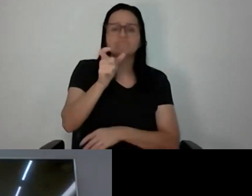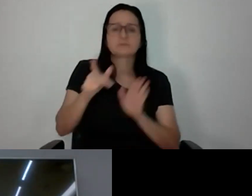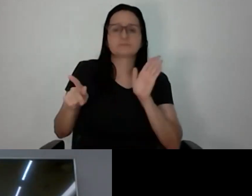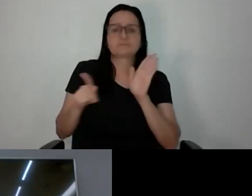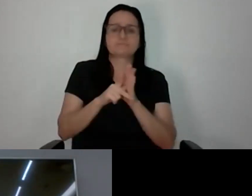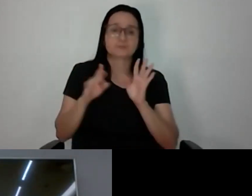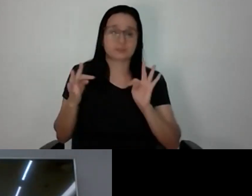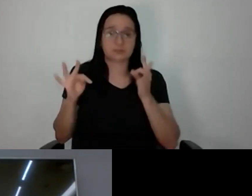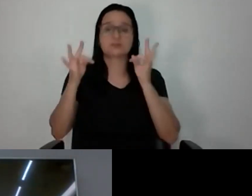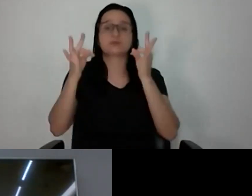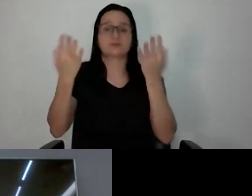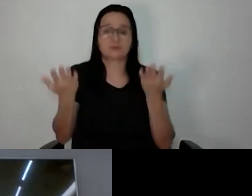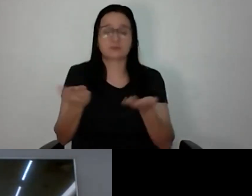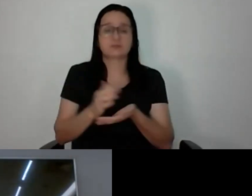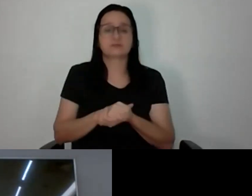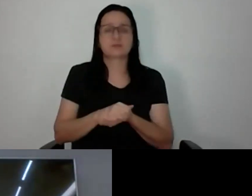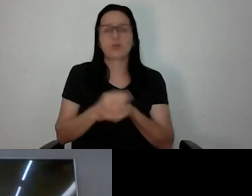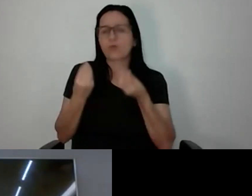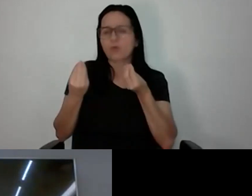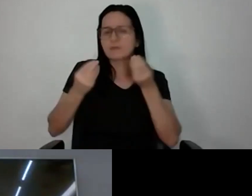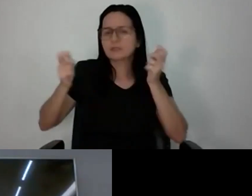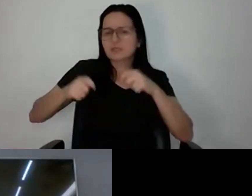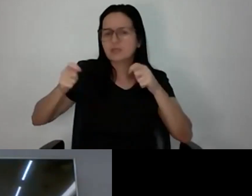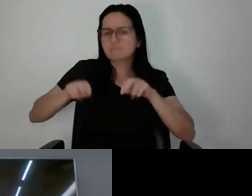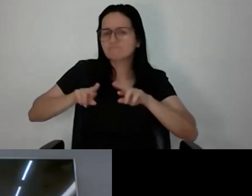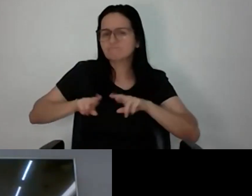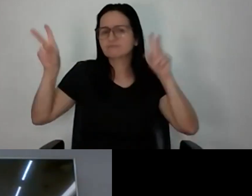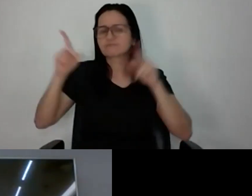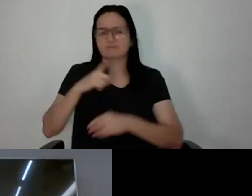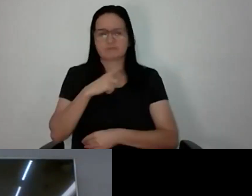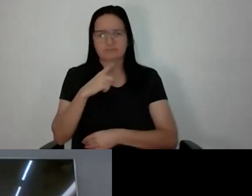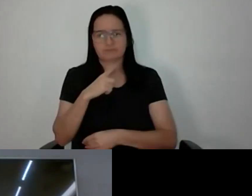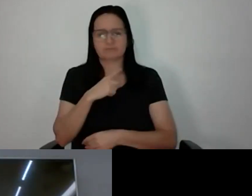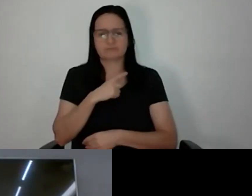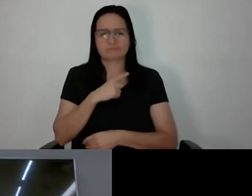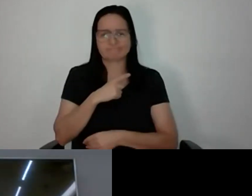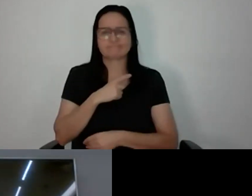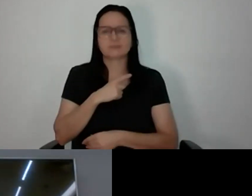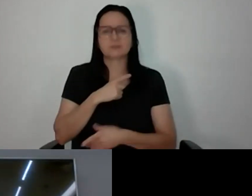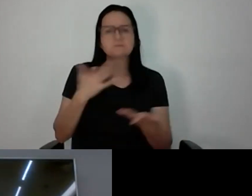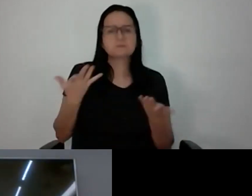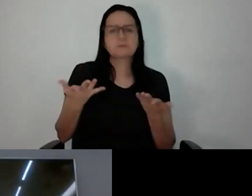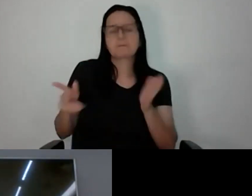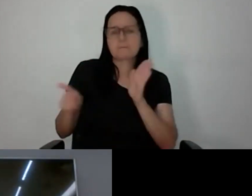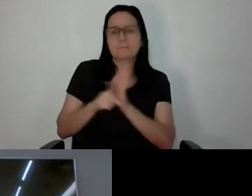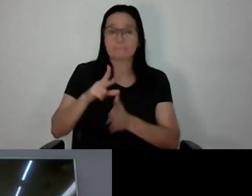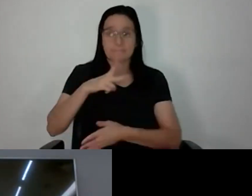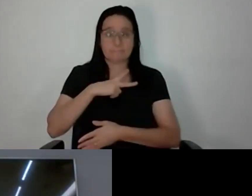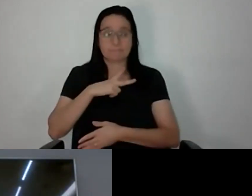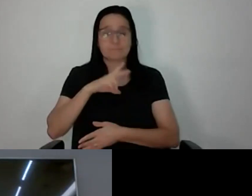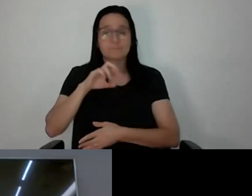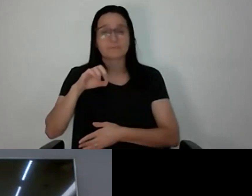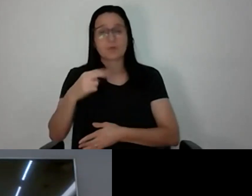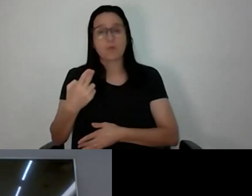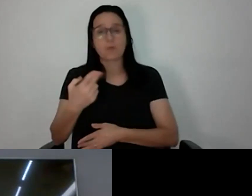carreira jurídica? Como é que ele pode se diferenciar, tanto nas carreiras públicas quanto nas carreiras privadas, nesse setor específico de tecnologia